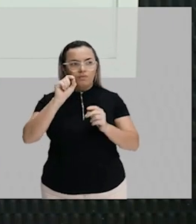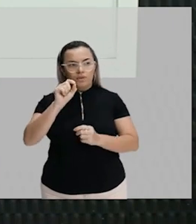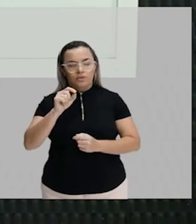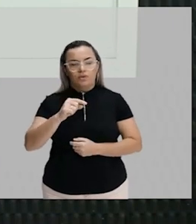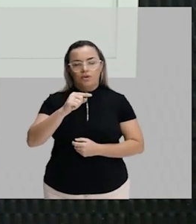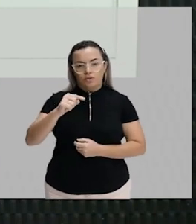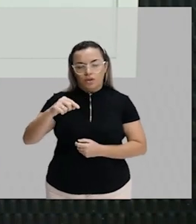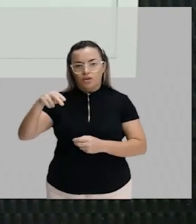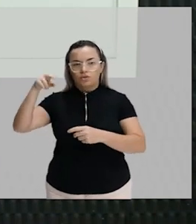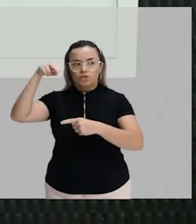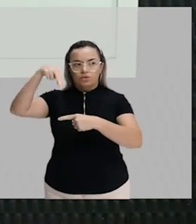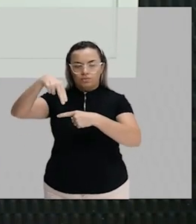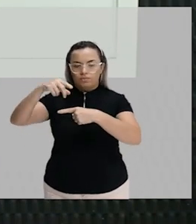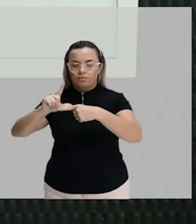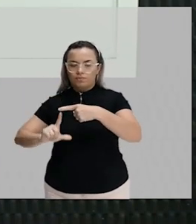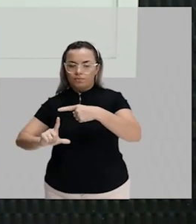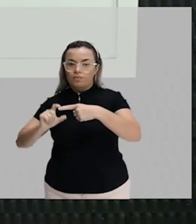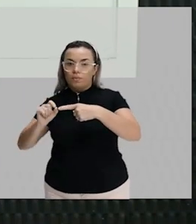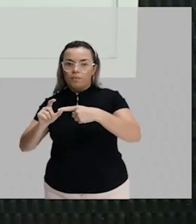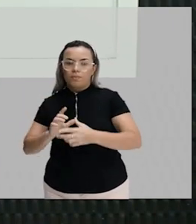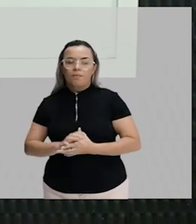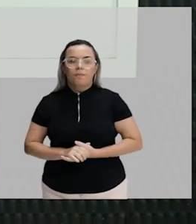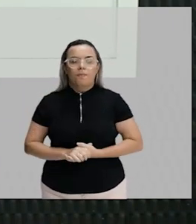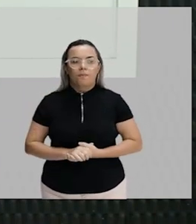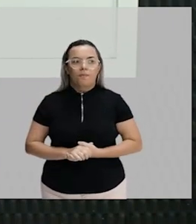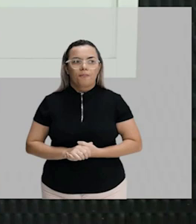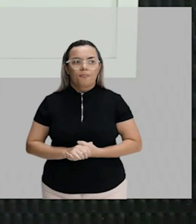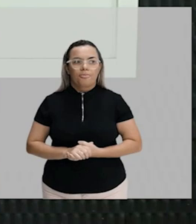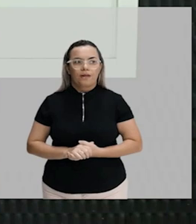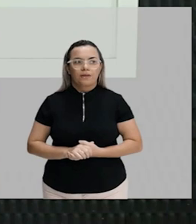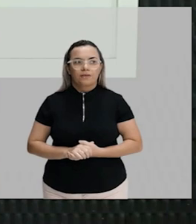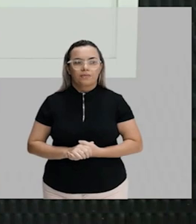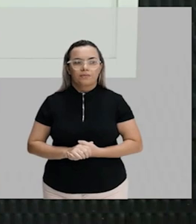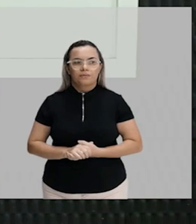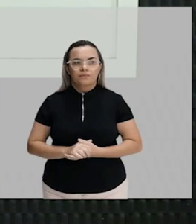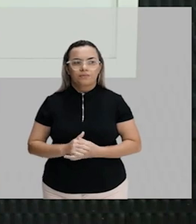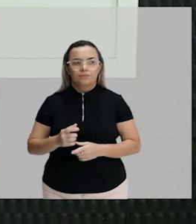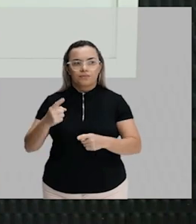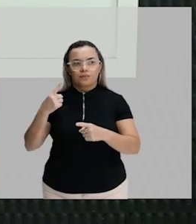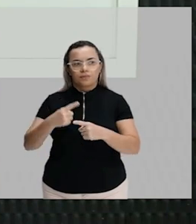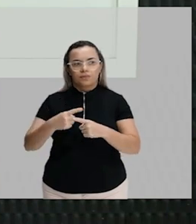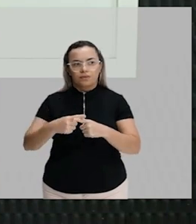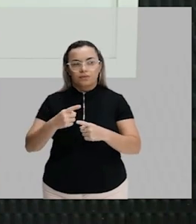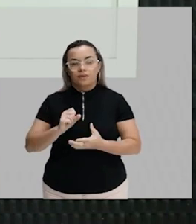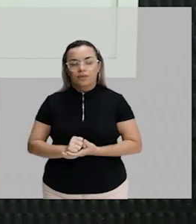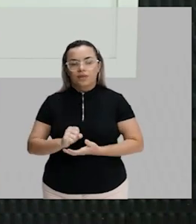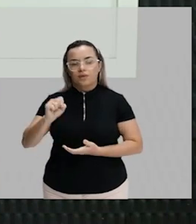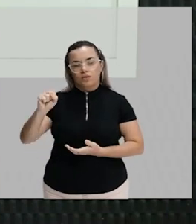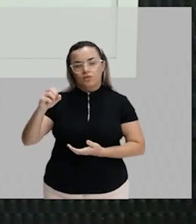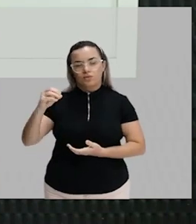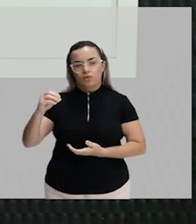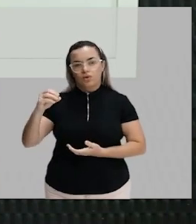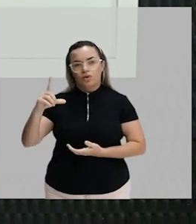correto Tá ok porque a espira né o solenoide ele é dado por